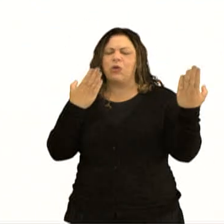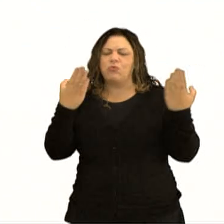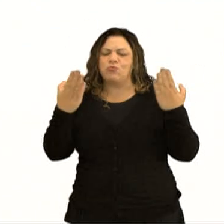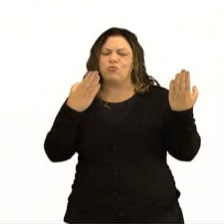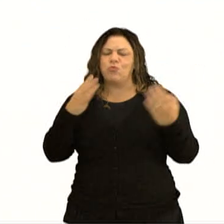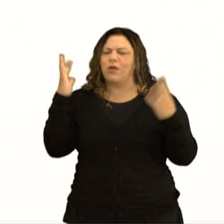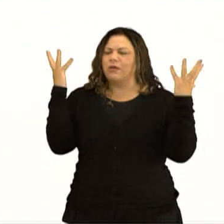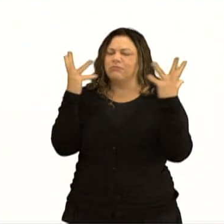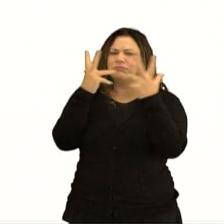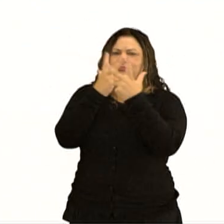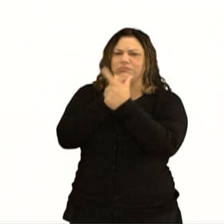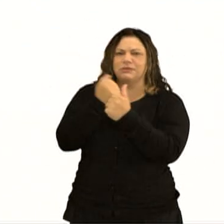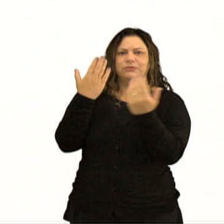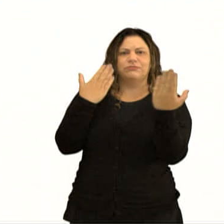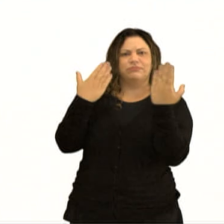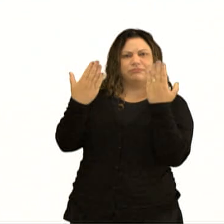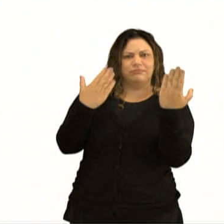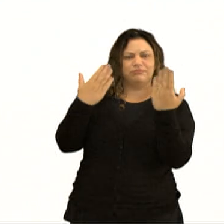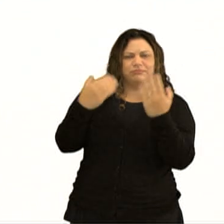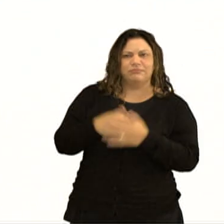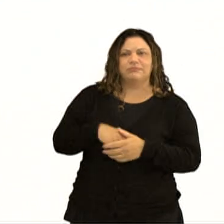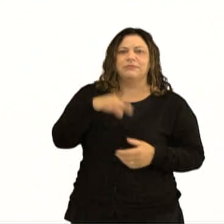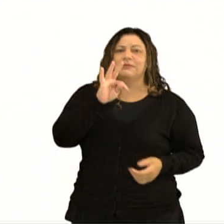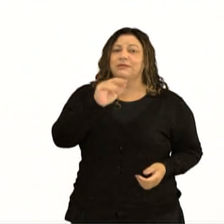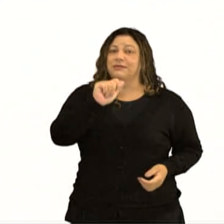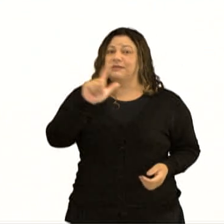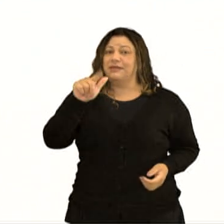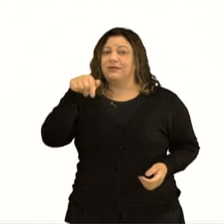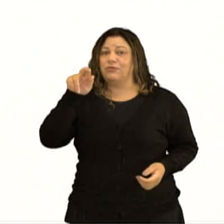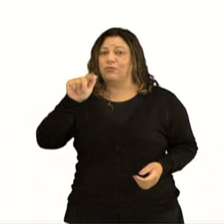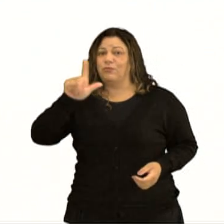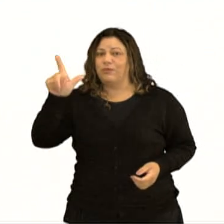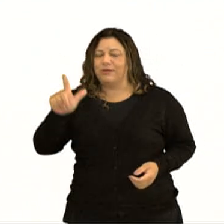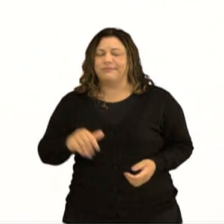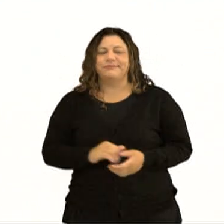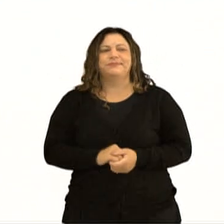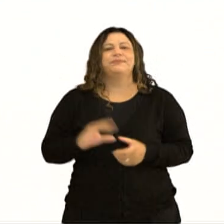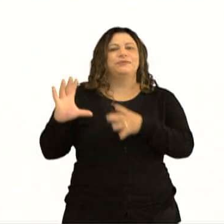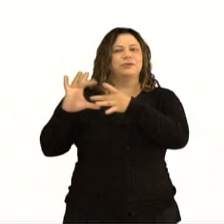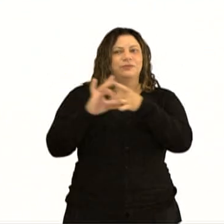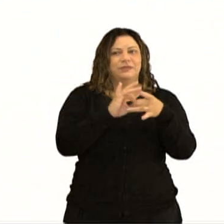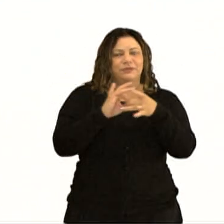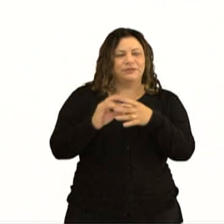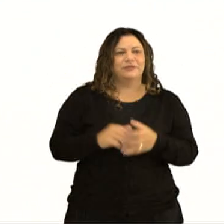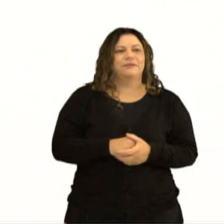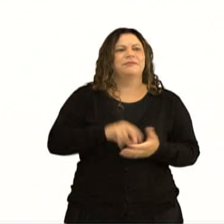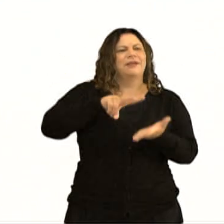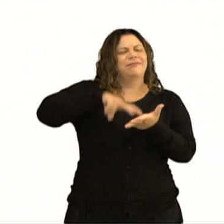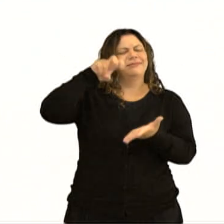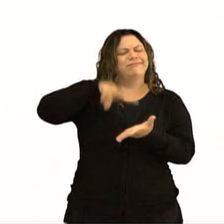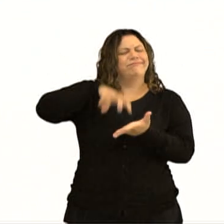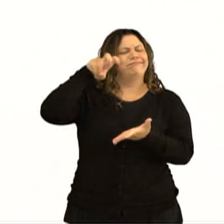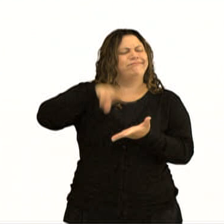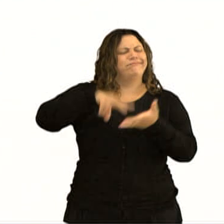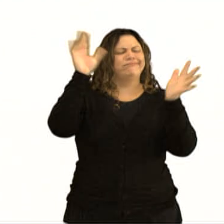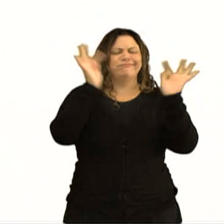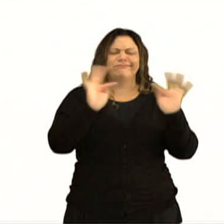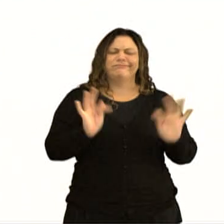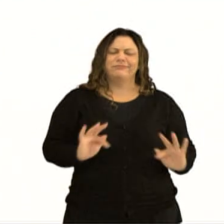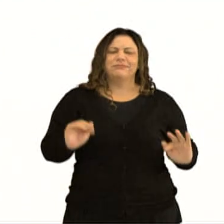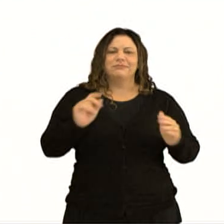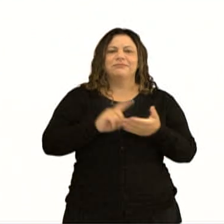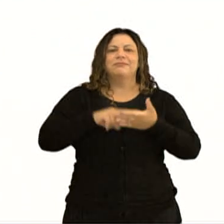abrigo, comparação. Temos o conectivo tal qual. Letra C, as pernas pulavam de alegria. Temos